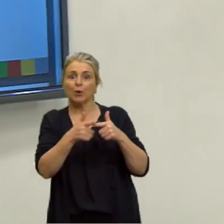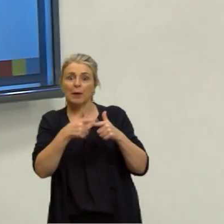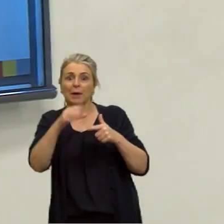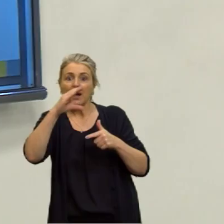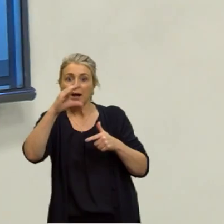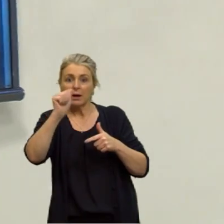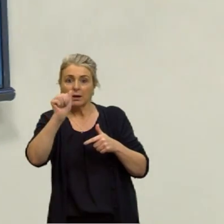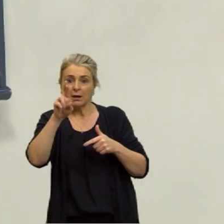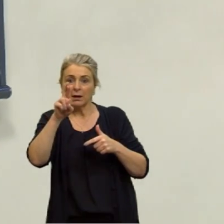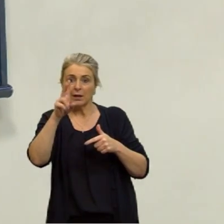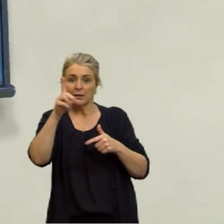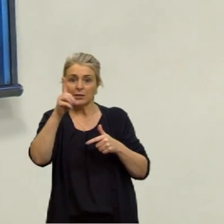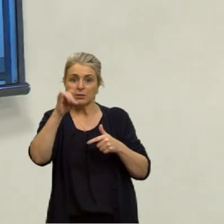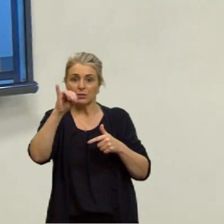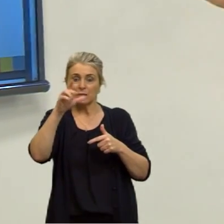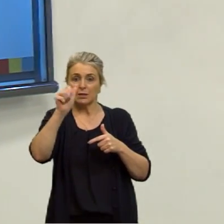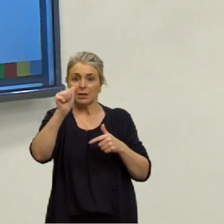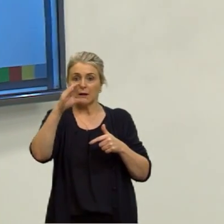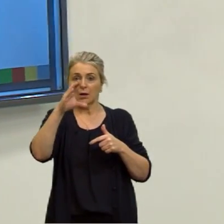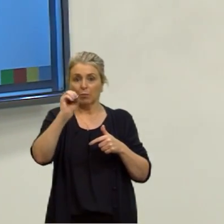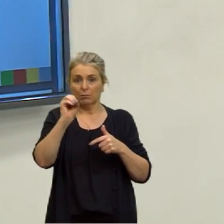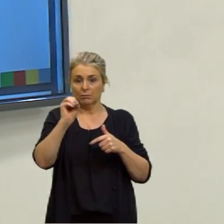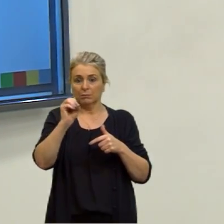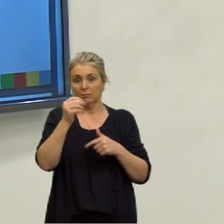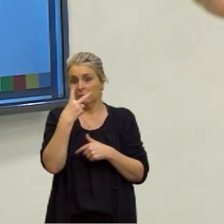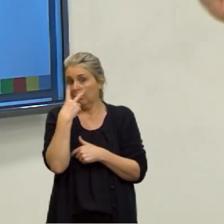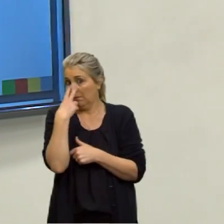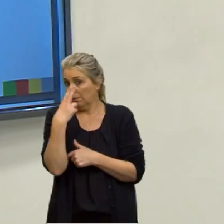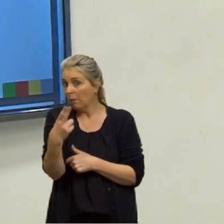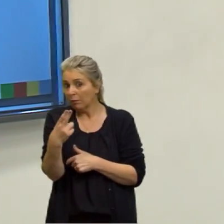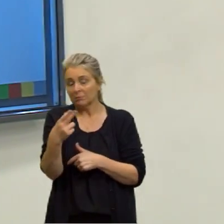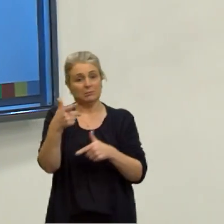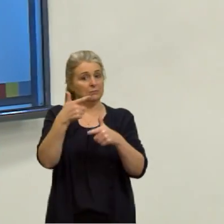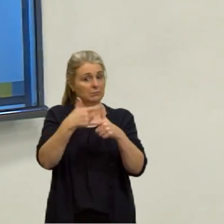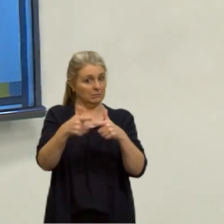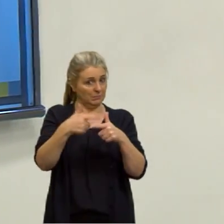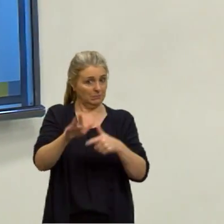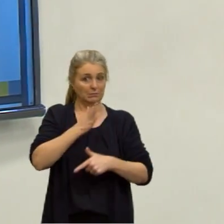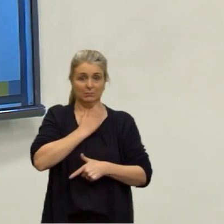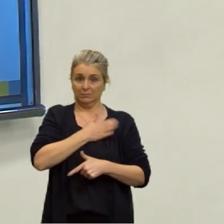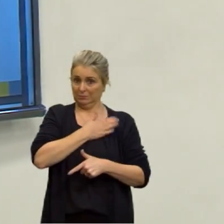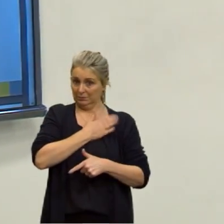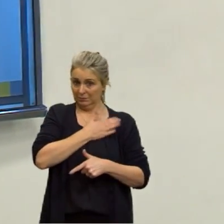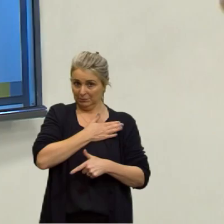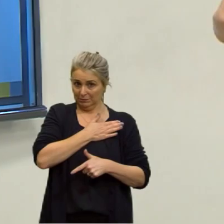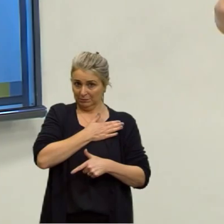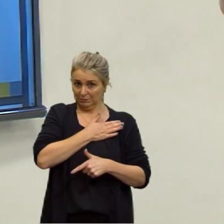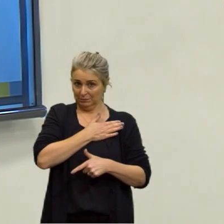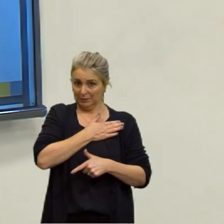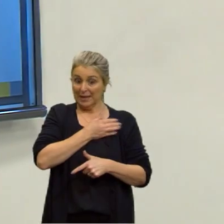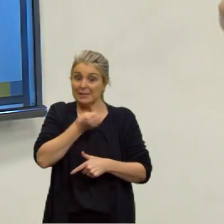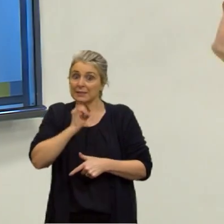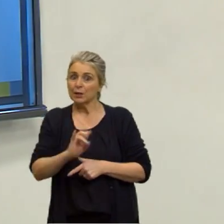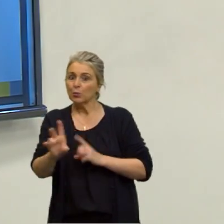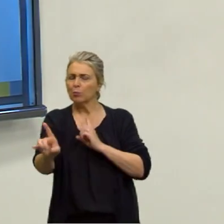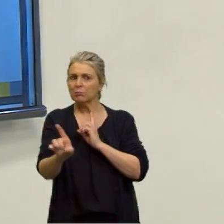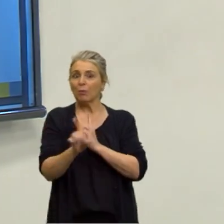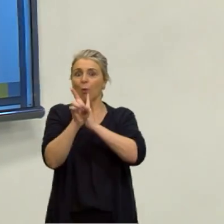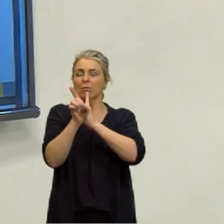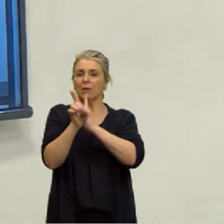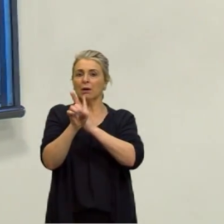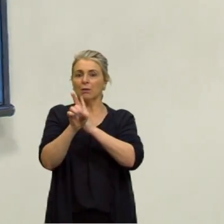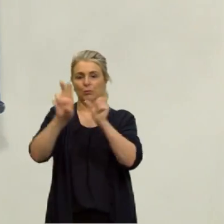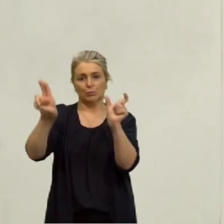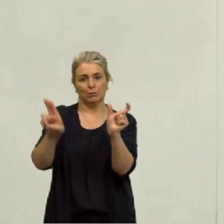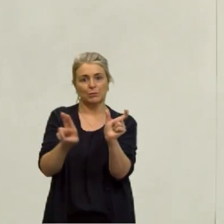se eu consigo achar um substantivo com o aliás um adjetivo correspondente eu sei que aquilo ali é uma